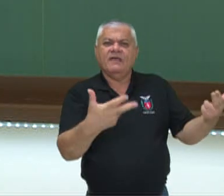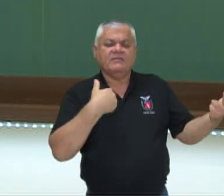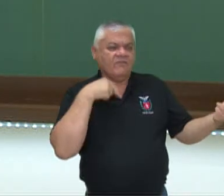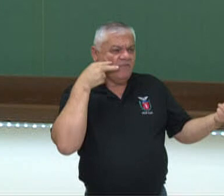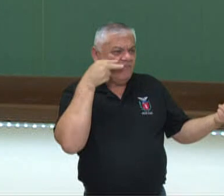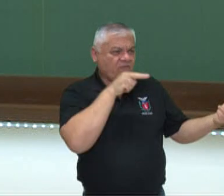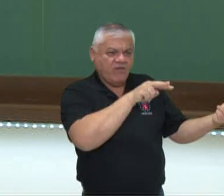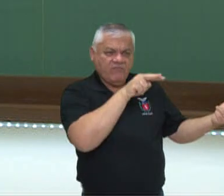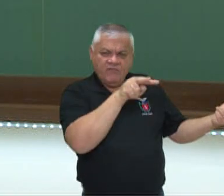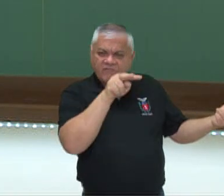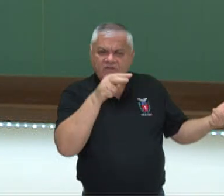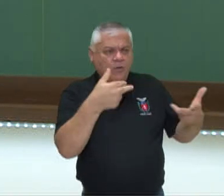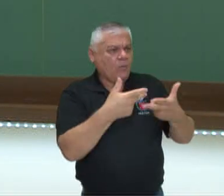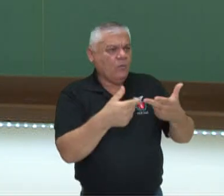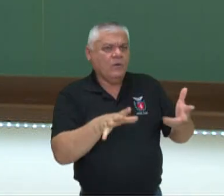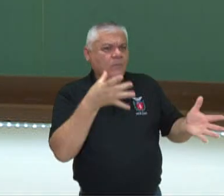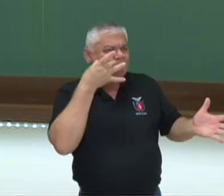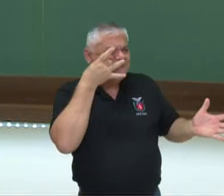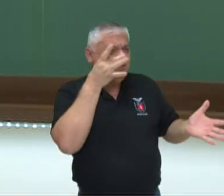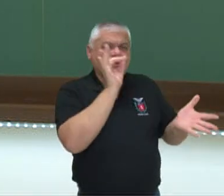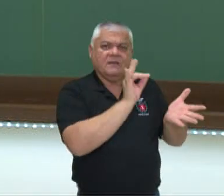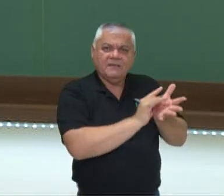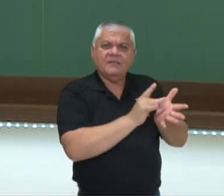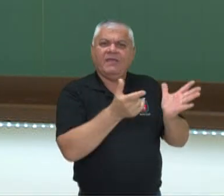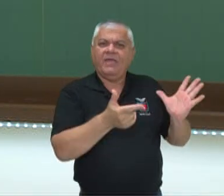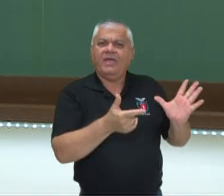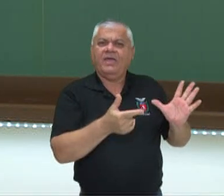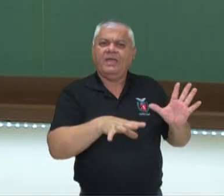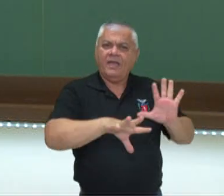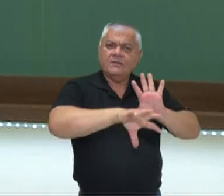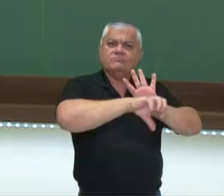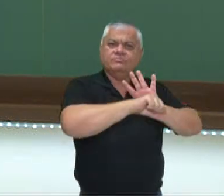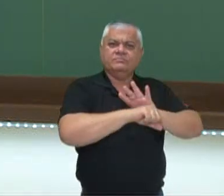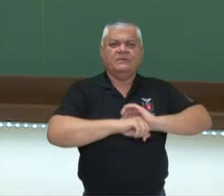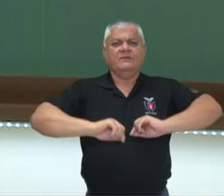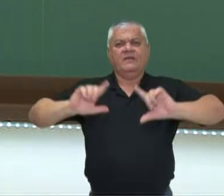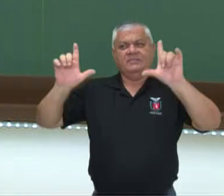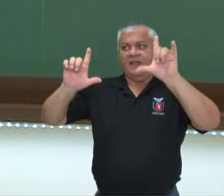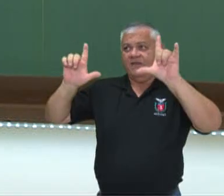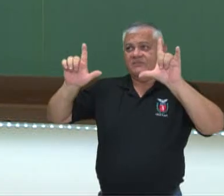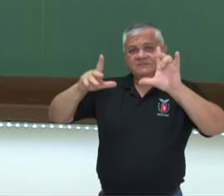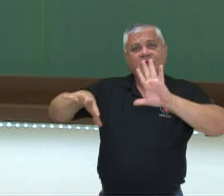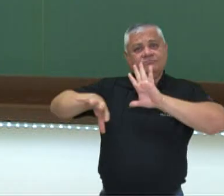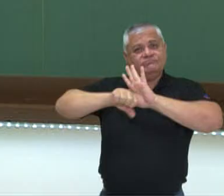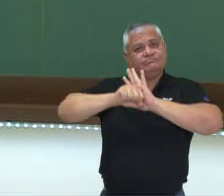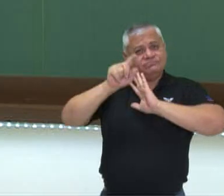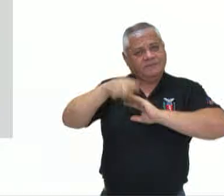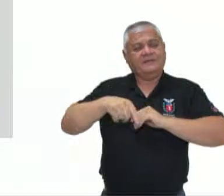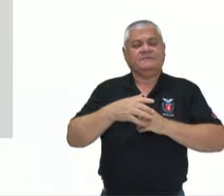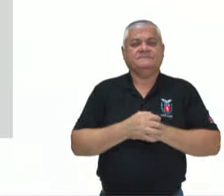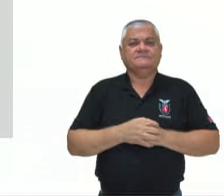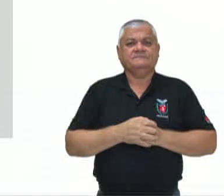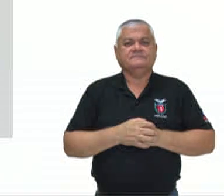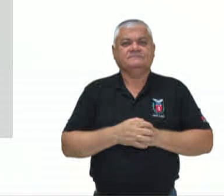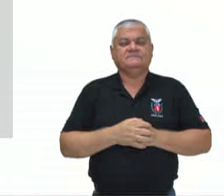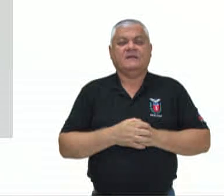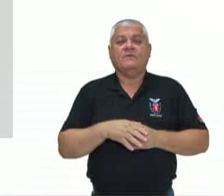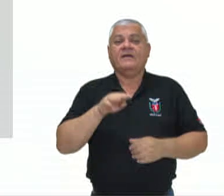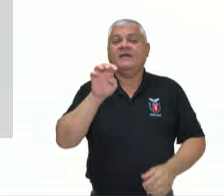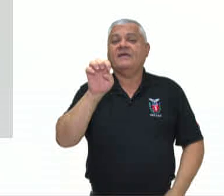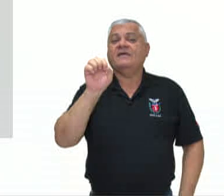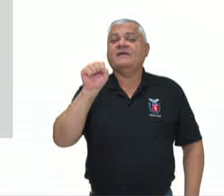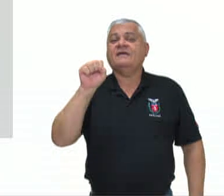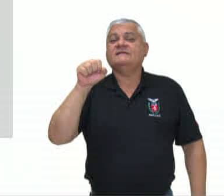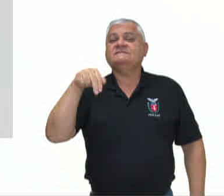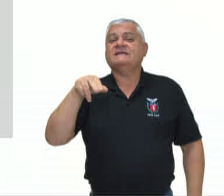percebemos no mundo, tá? Essa TV aqui, ela é uma substância. Essência, os atributos próprios de